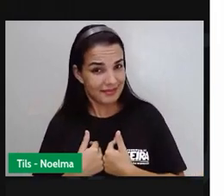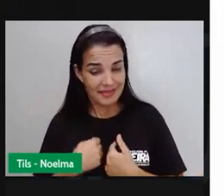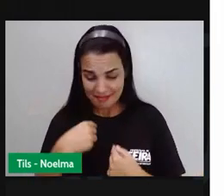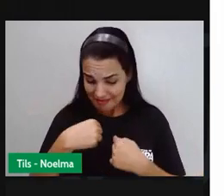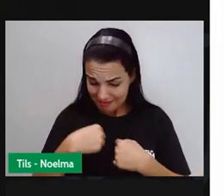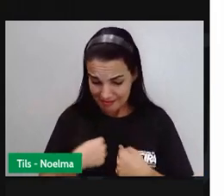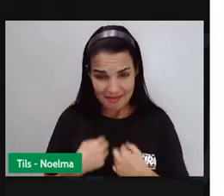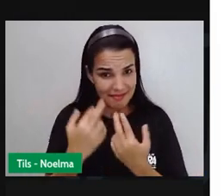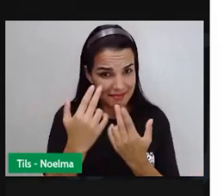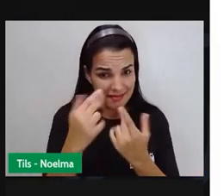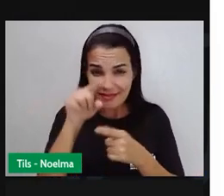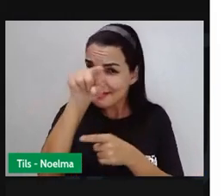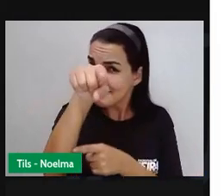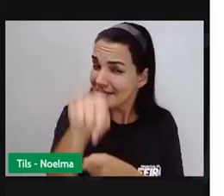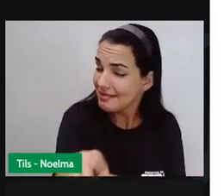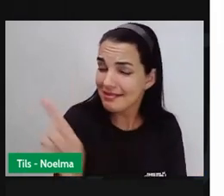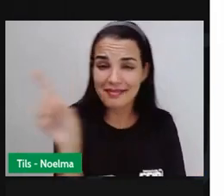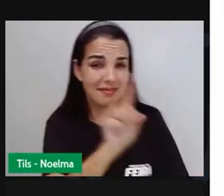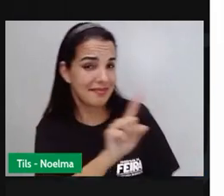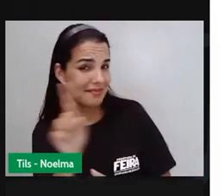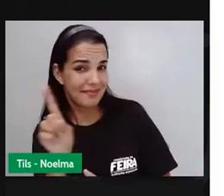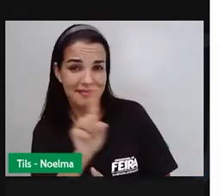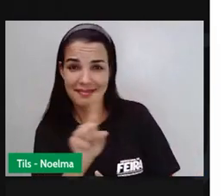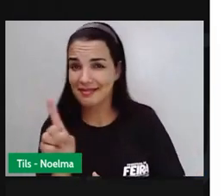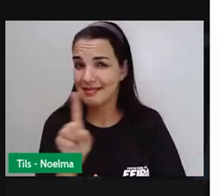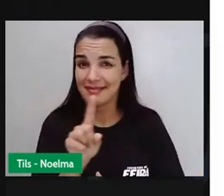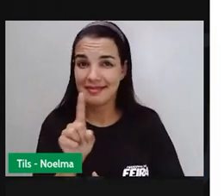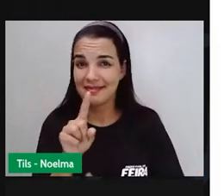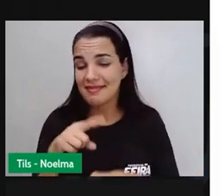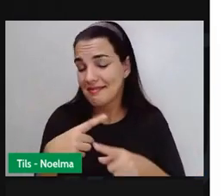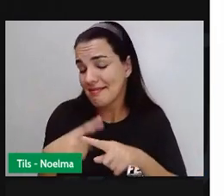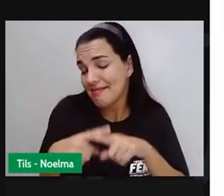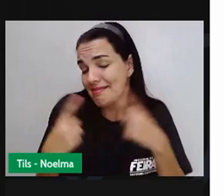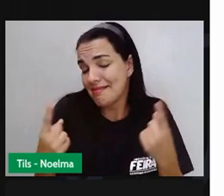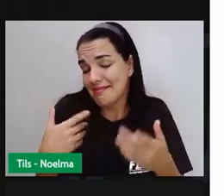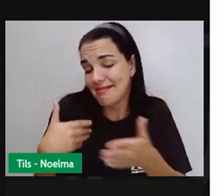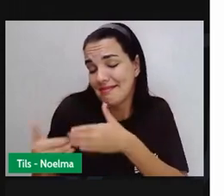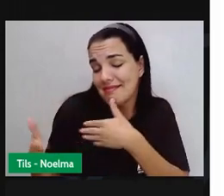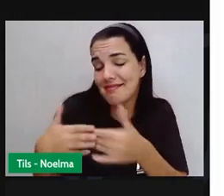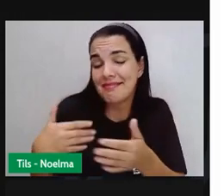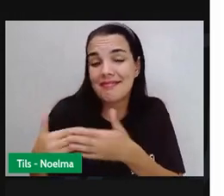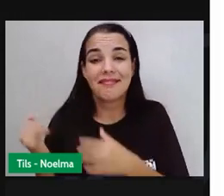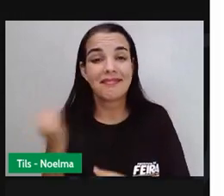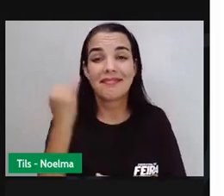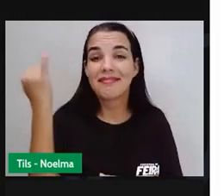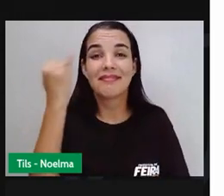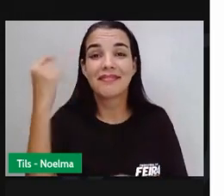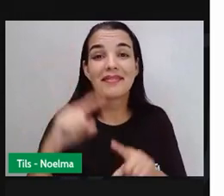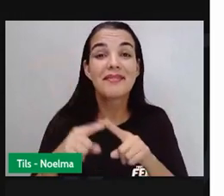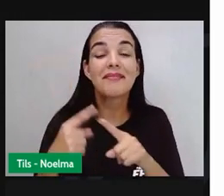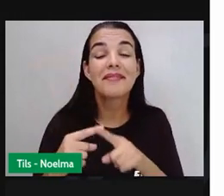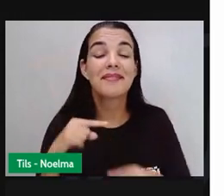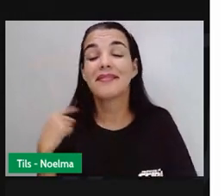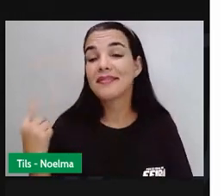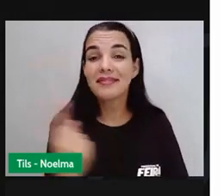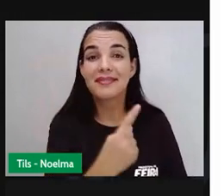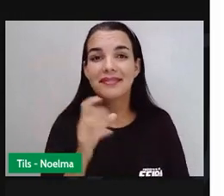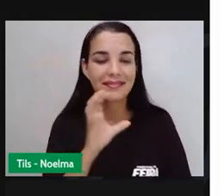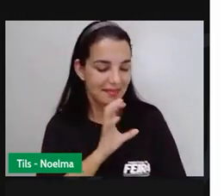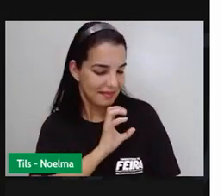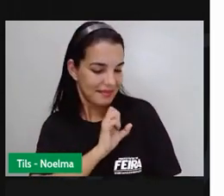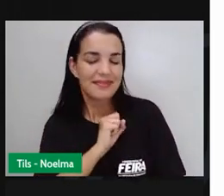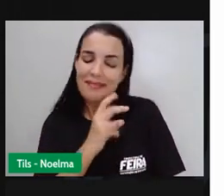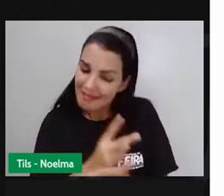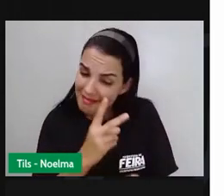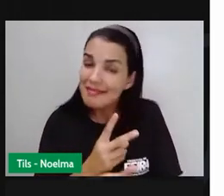eu não sou igual a você, mas nada disso importa, pois a gente se gosta e é